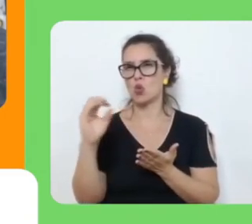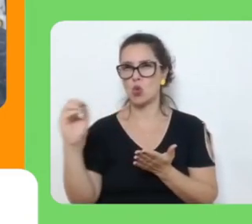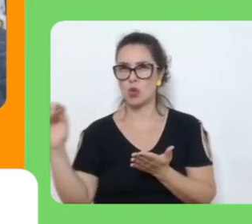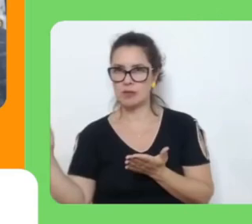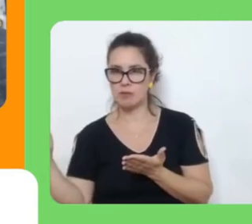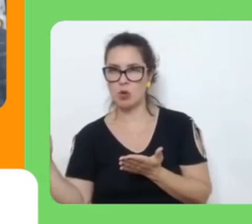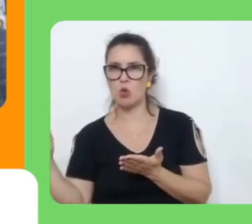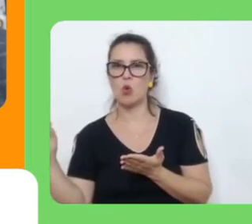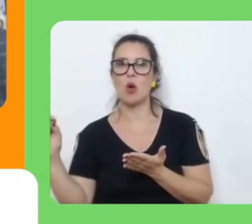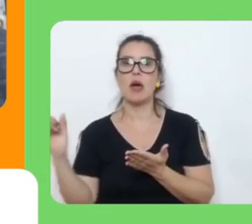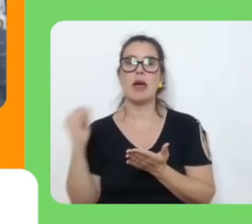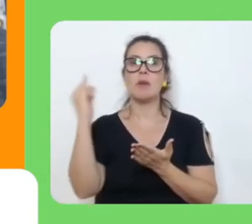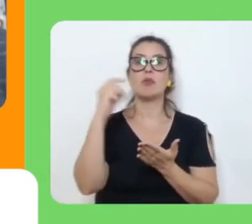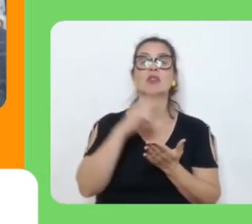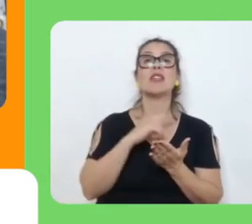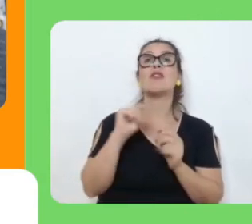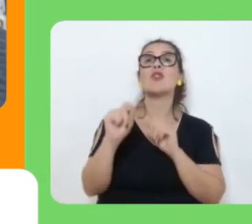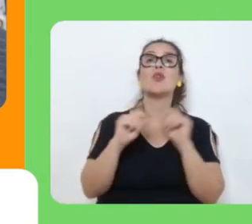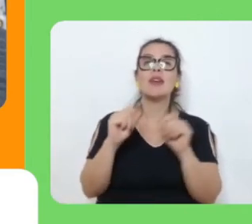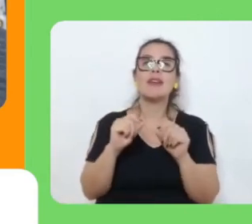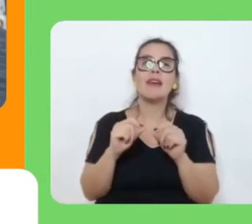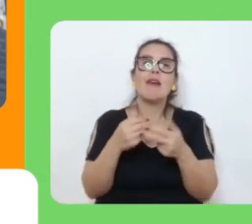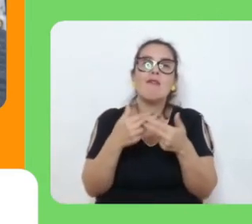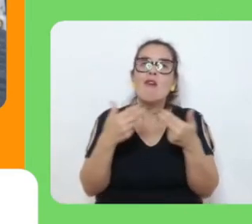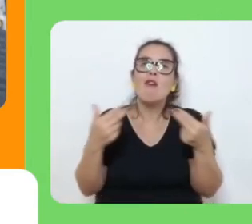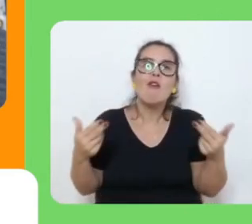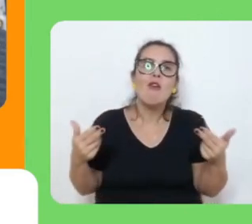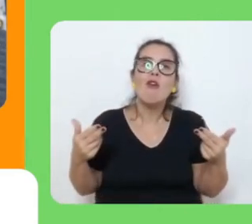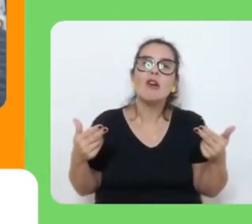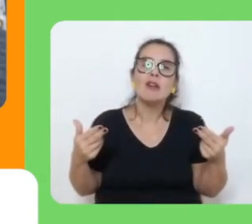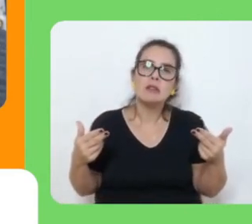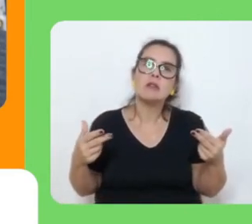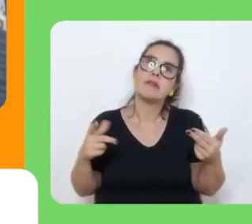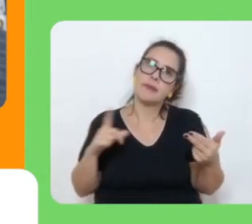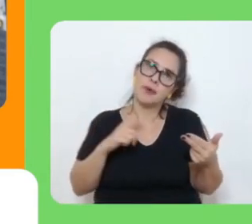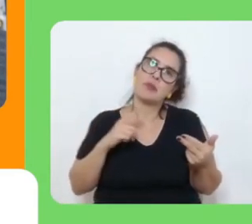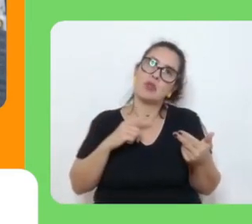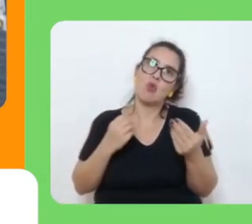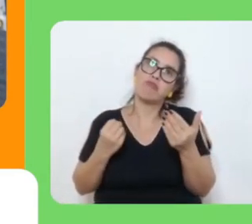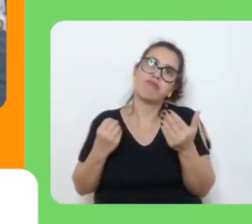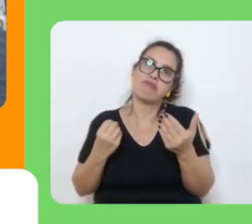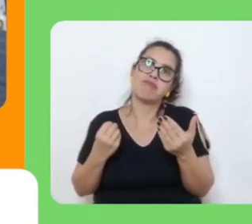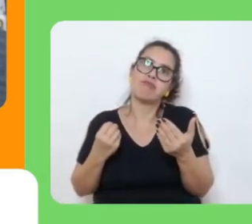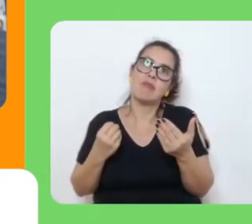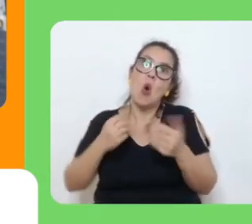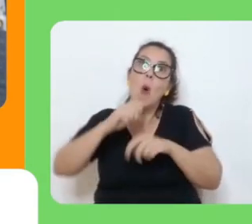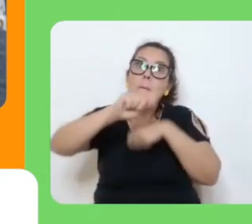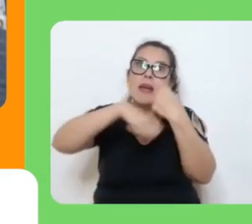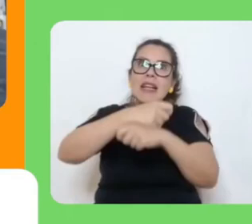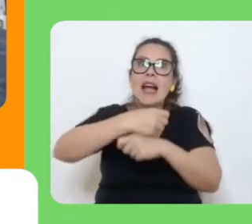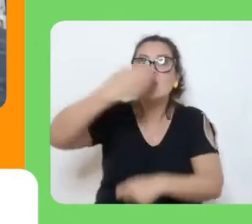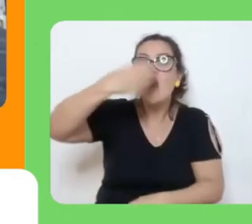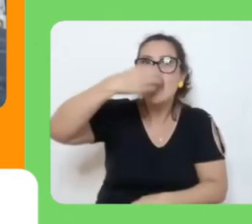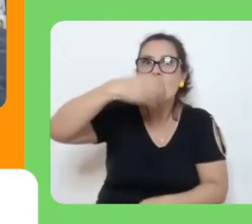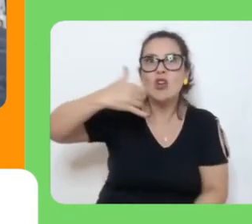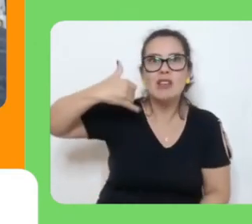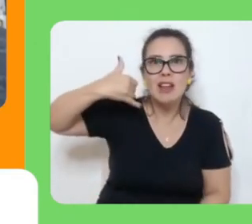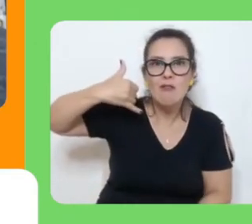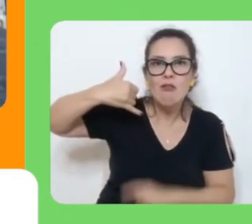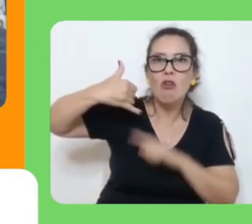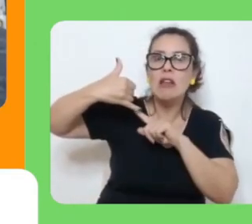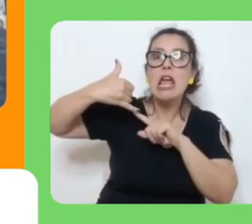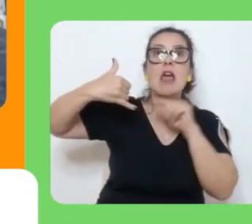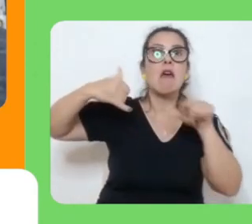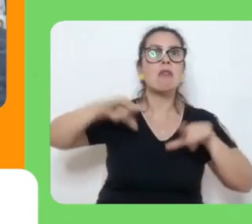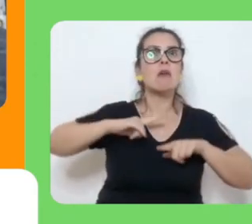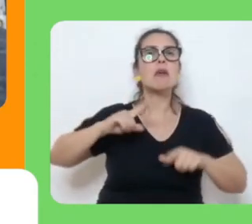questão das app stores da vida, né? Principalmente com o iPhone, porque trouxe todo o cenário também que começou a